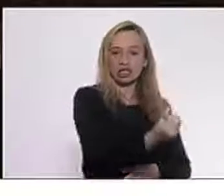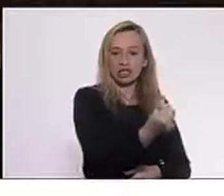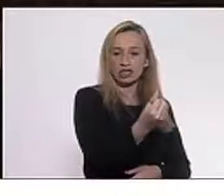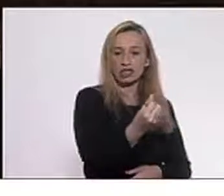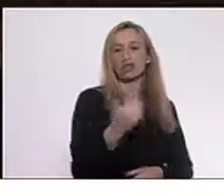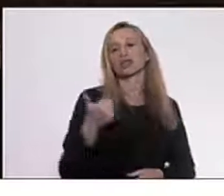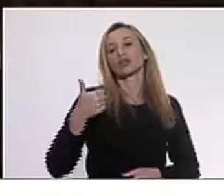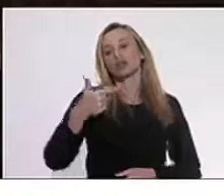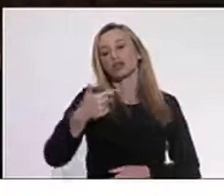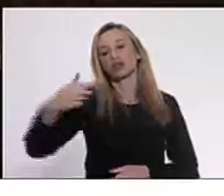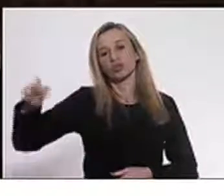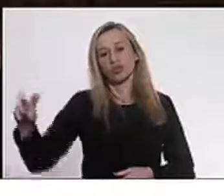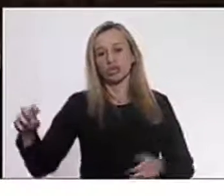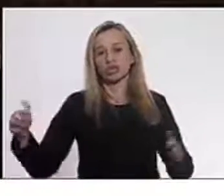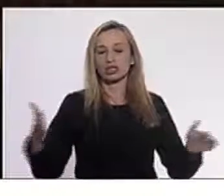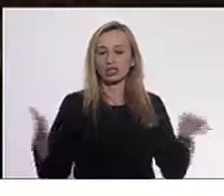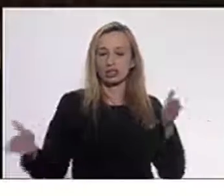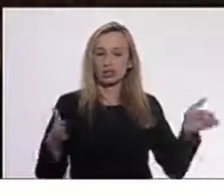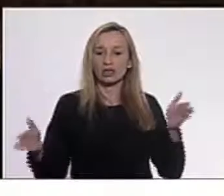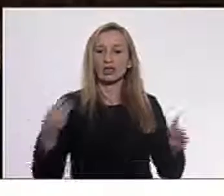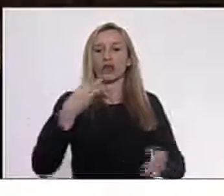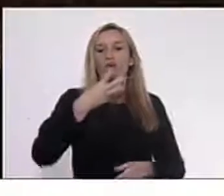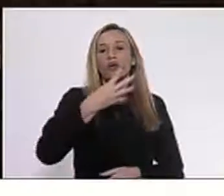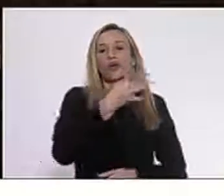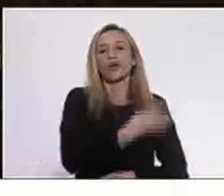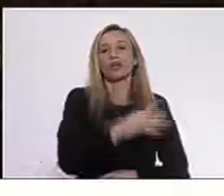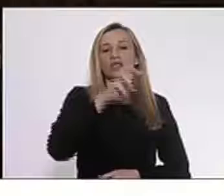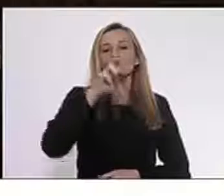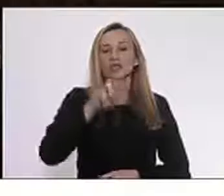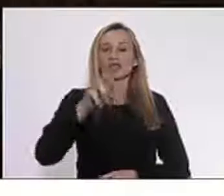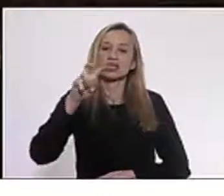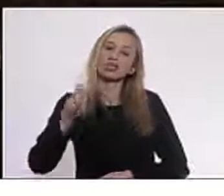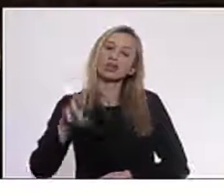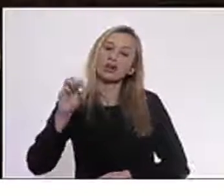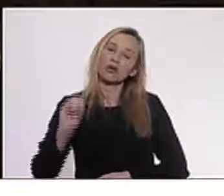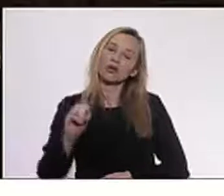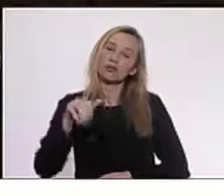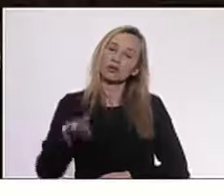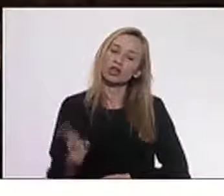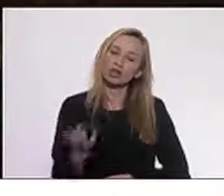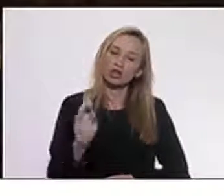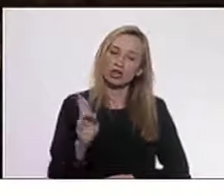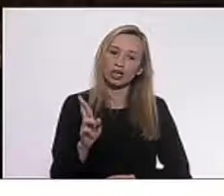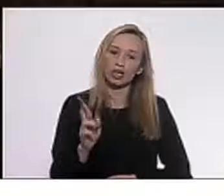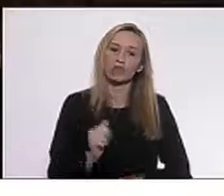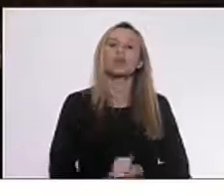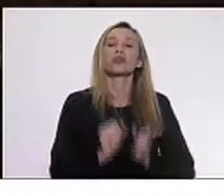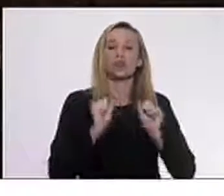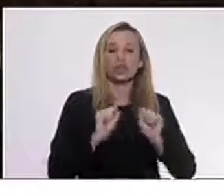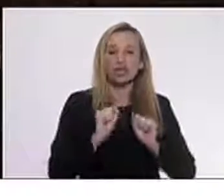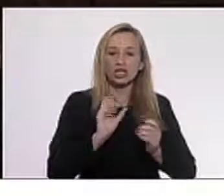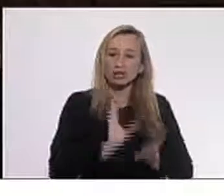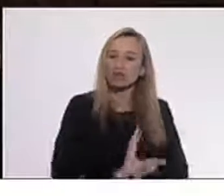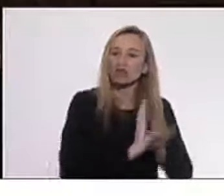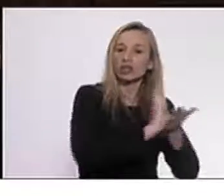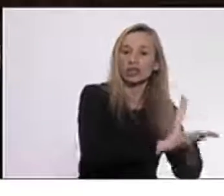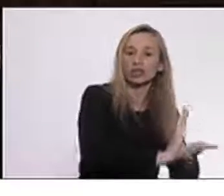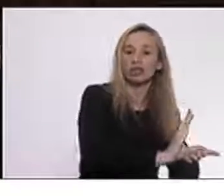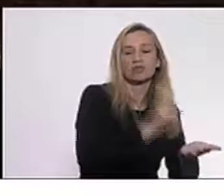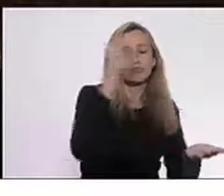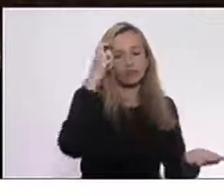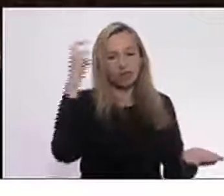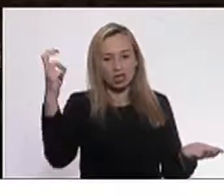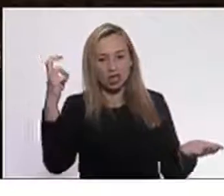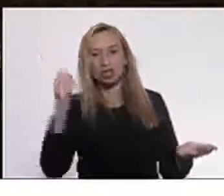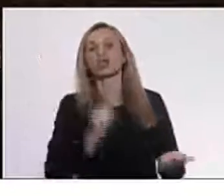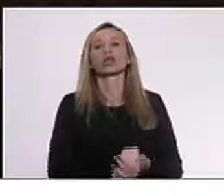2015 450 bilhões de reais que poderiam ter sido investidos em inteligência, poderiam ter